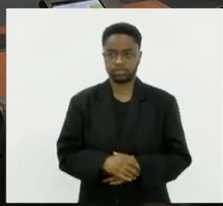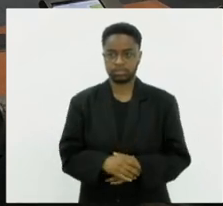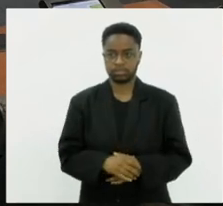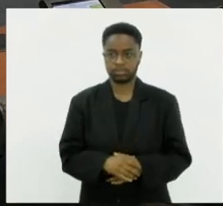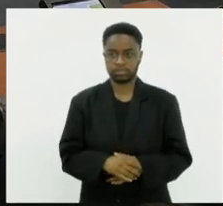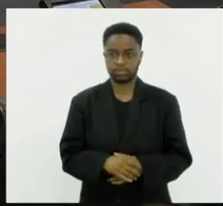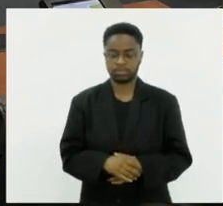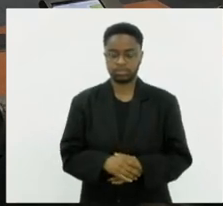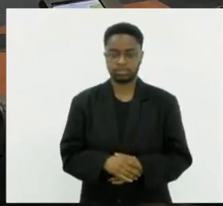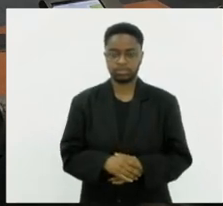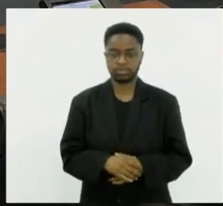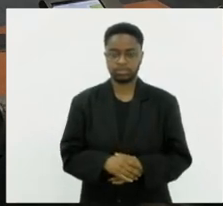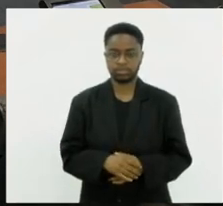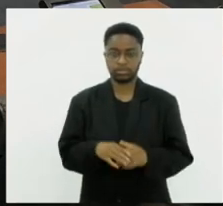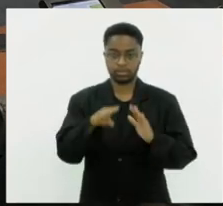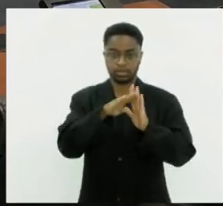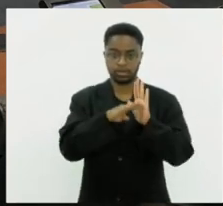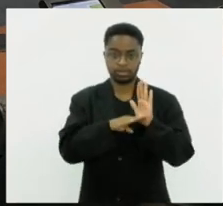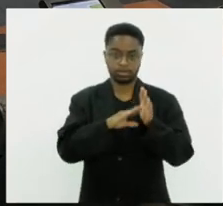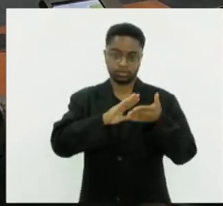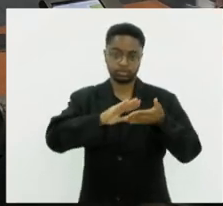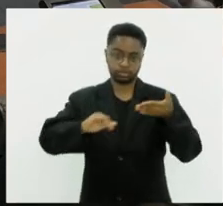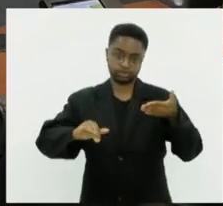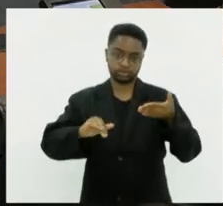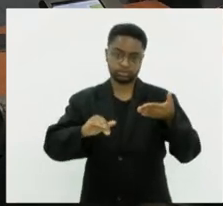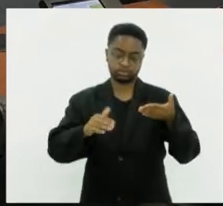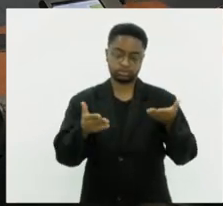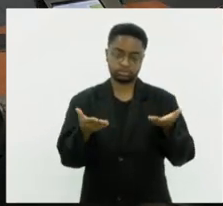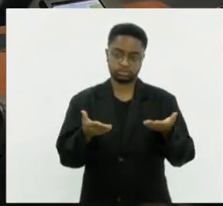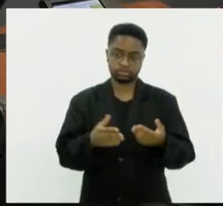Não? A pauta vai cair, né? Provavelmente, né?